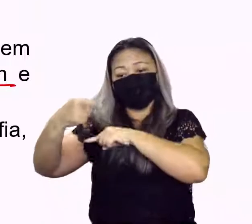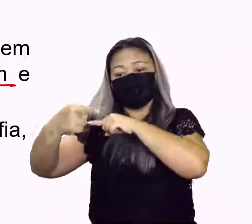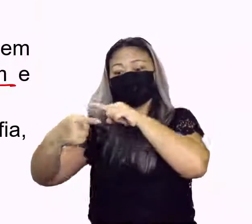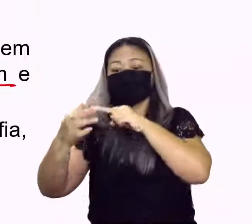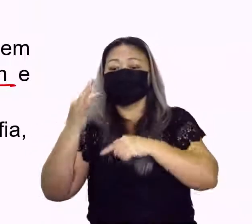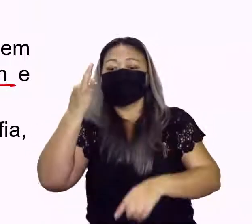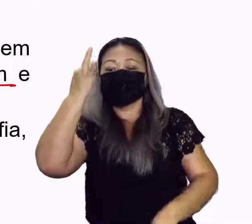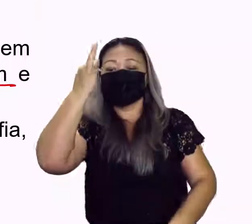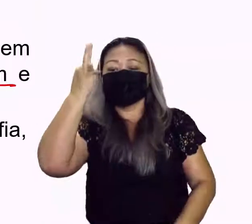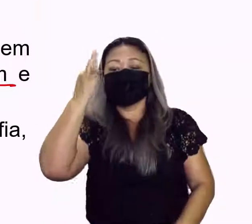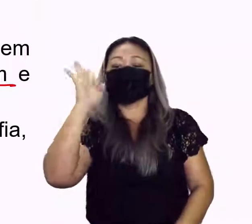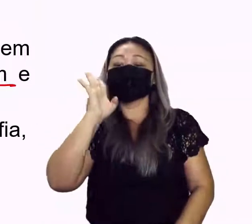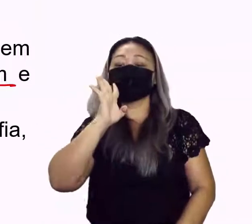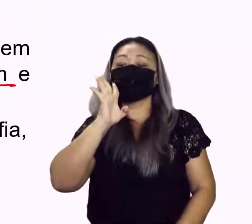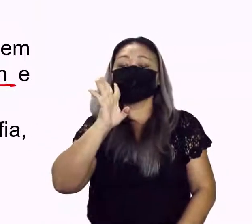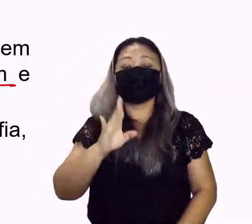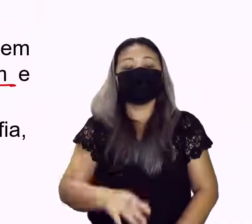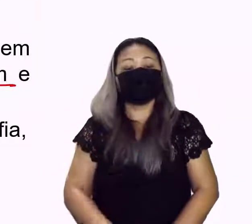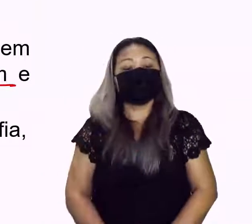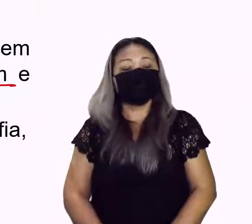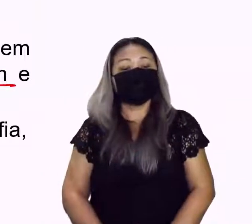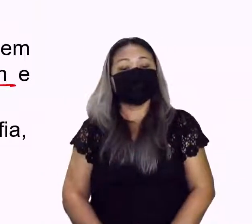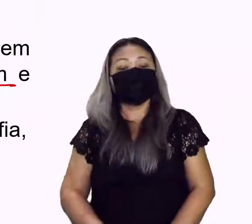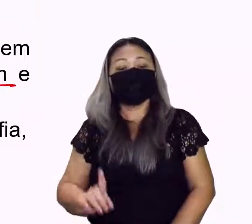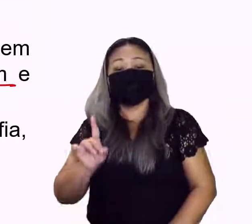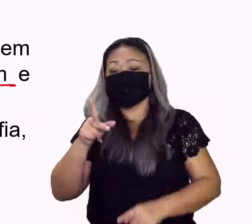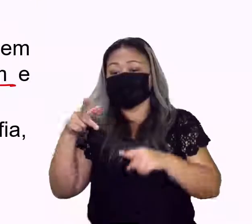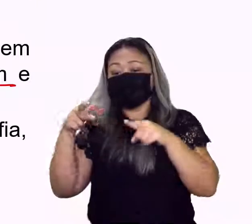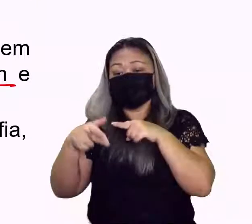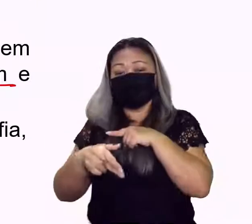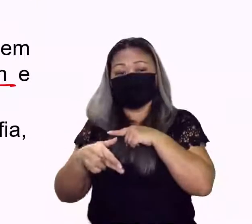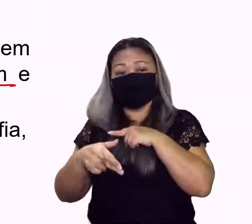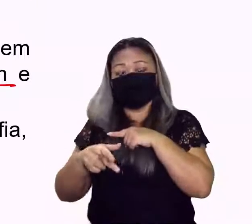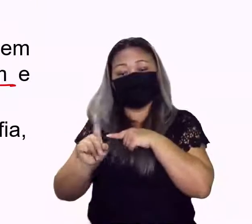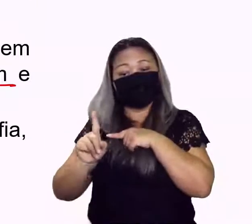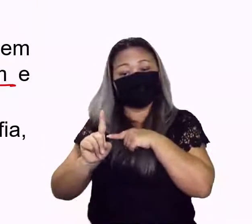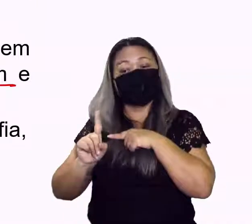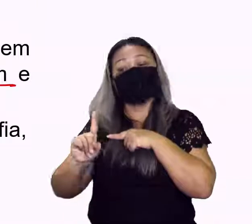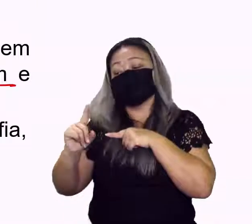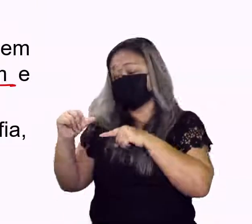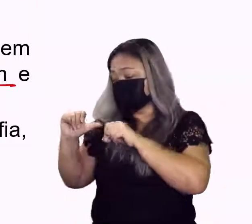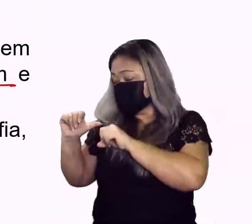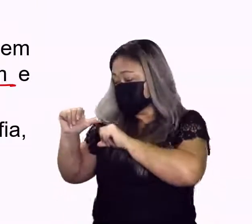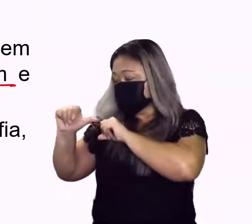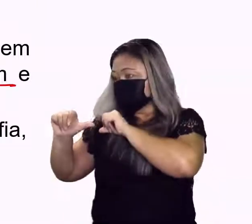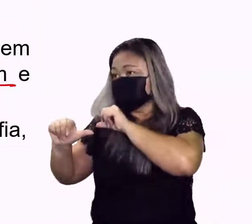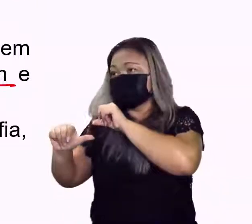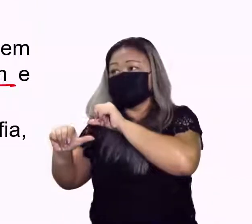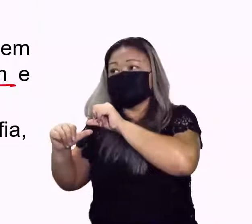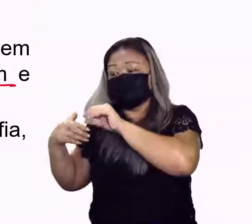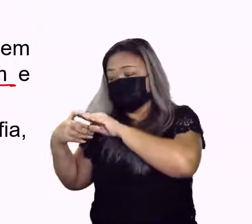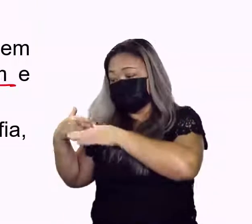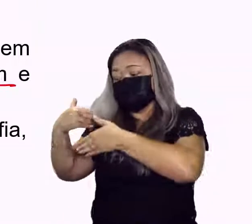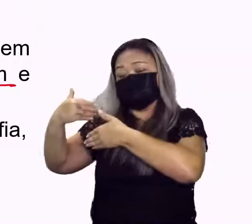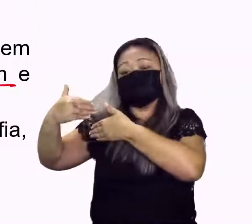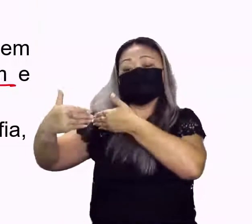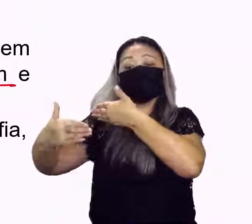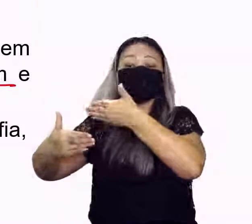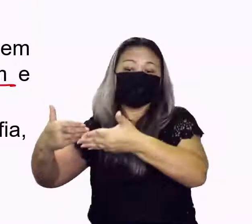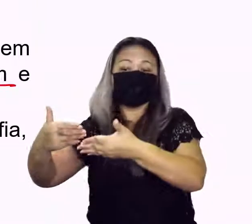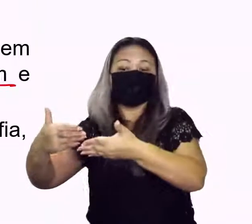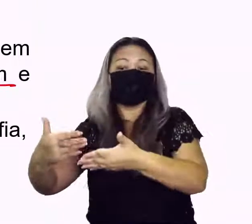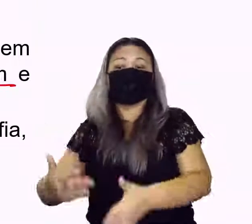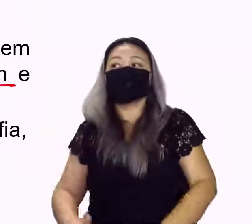filosofia. Muito legal isso. Não é ruptura, tá? É só uma passagem, uma abordagem. É um pulo, um